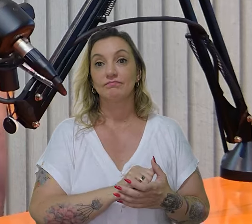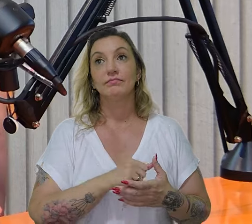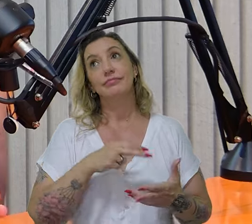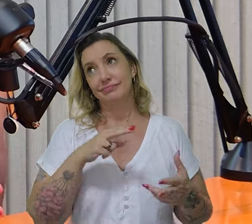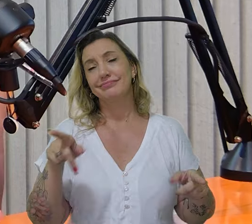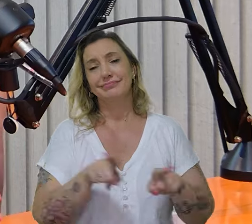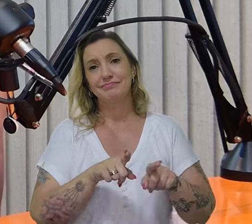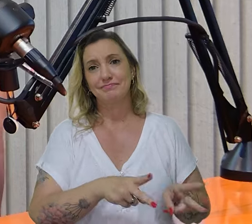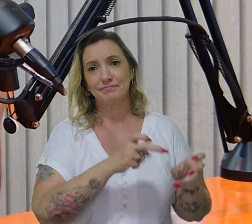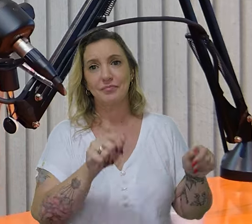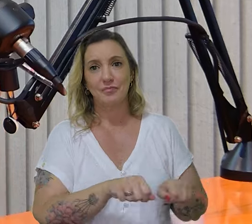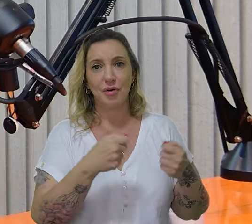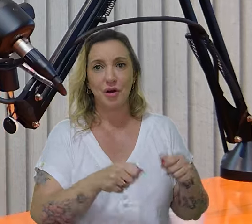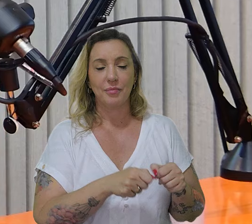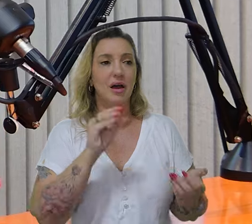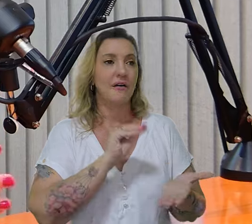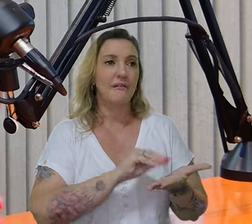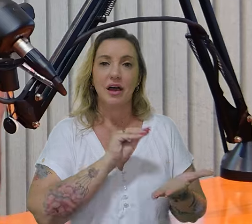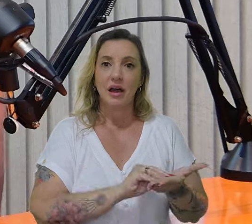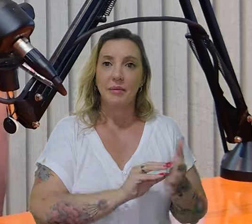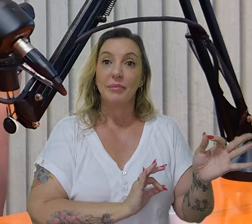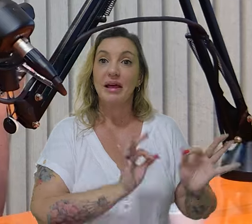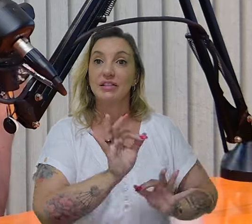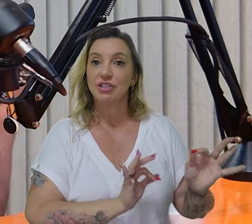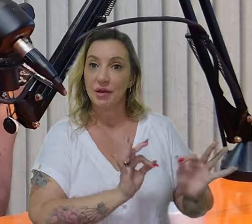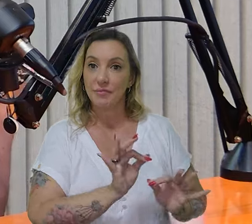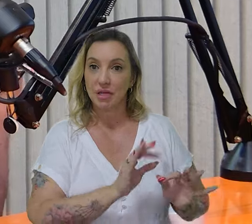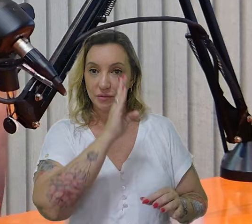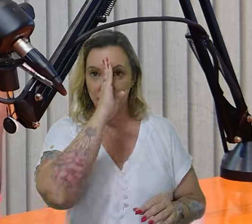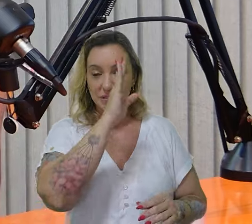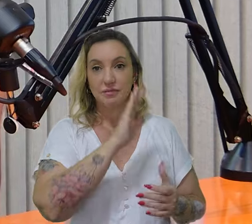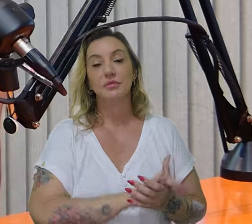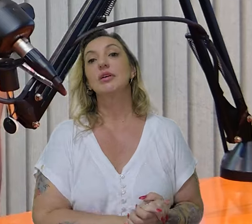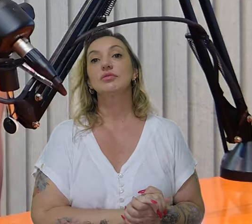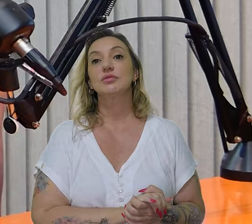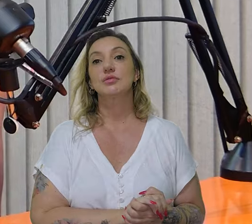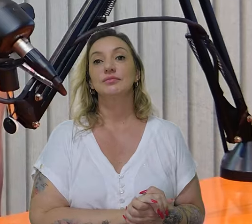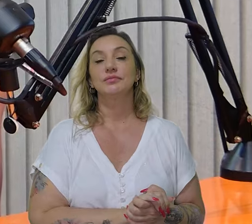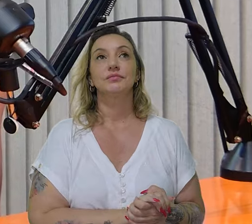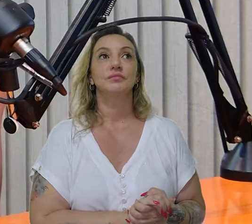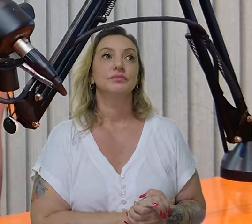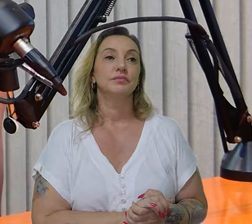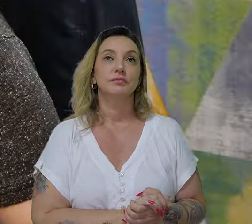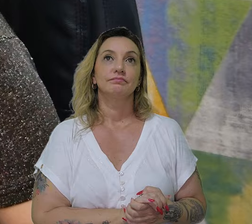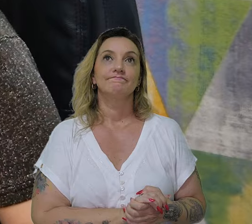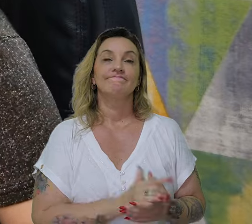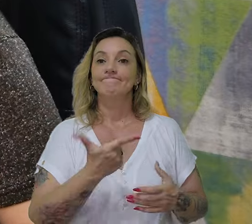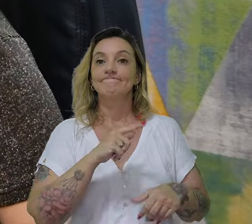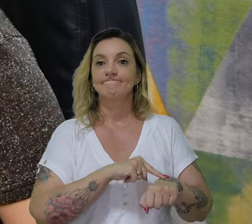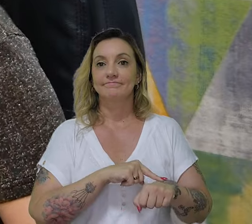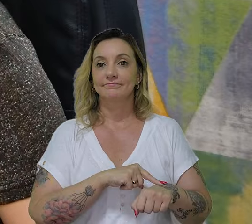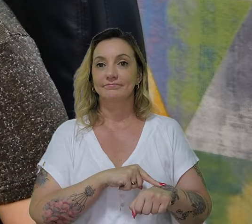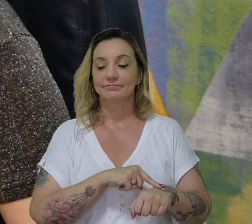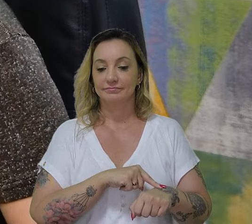besteira a gente vê muita falta de de de planejamento principalmente né Eh uma aquela Às vez a gente não tem o tempo